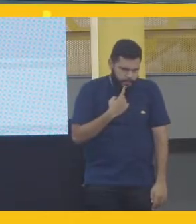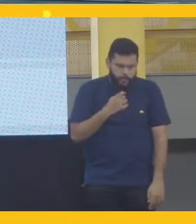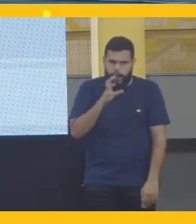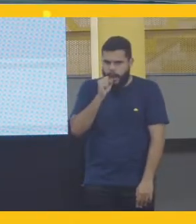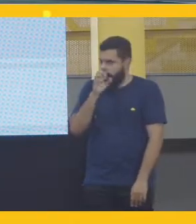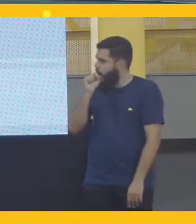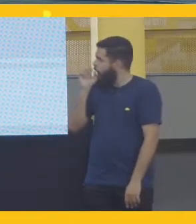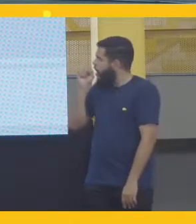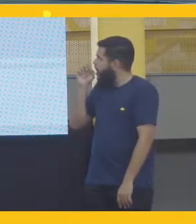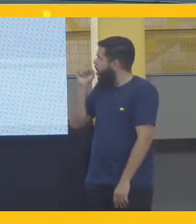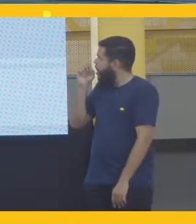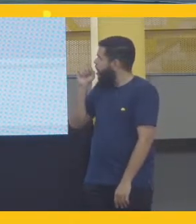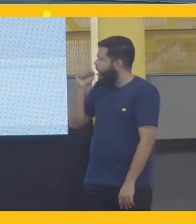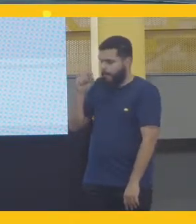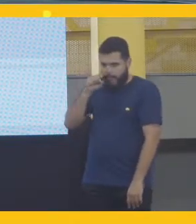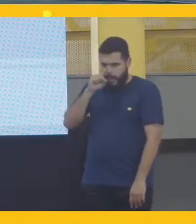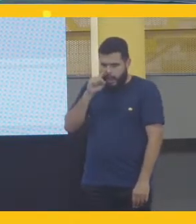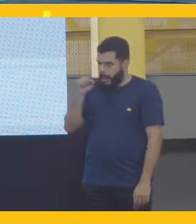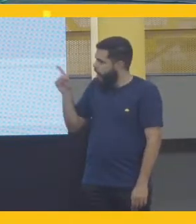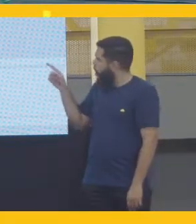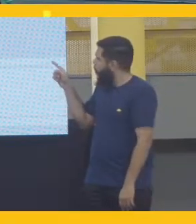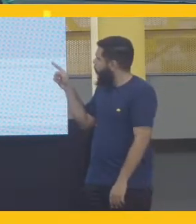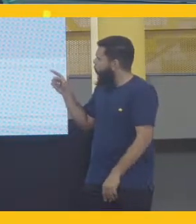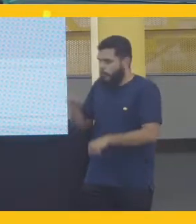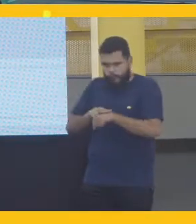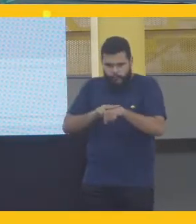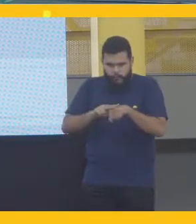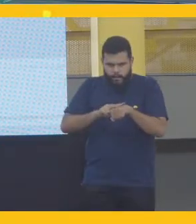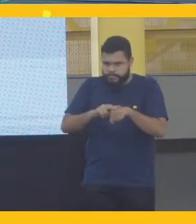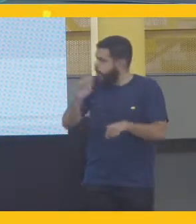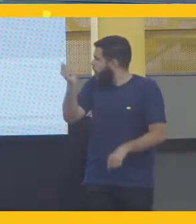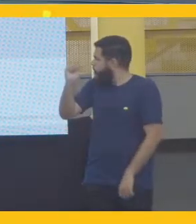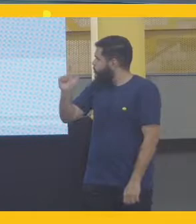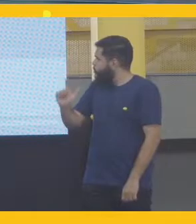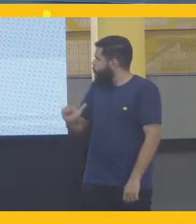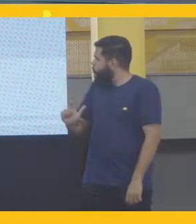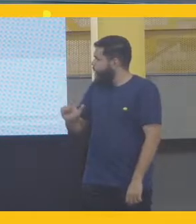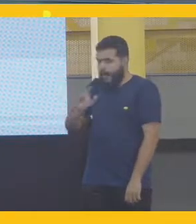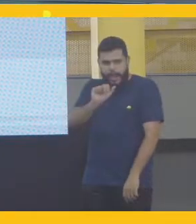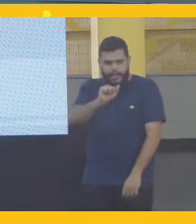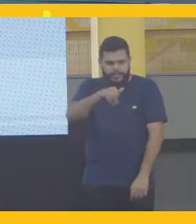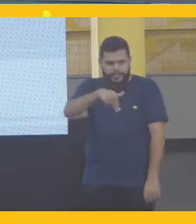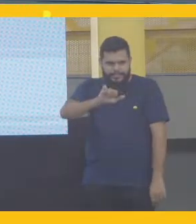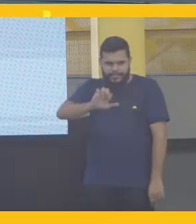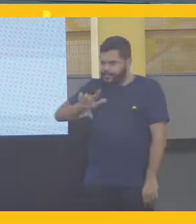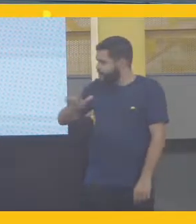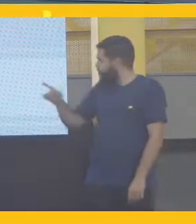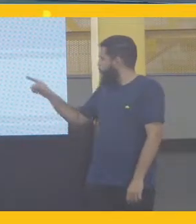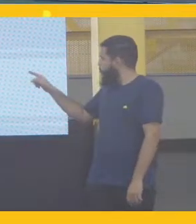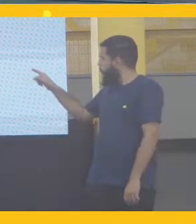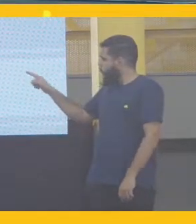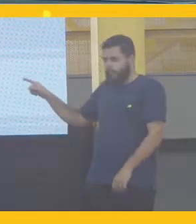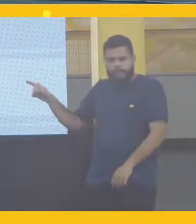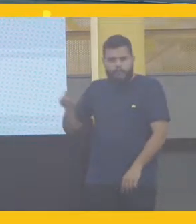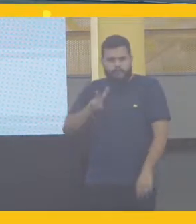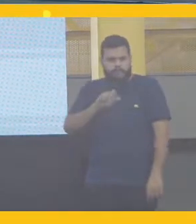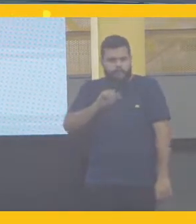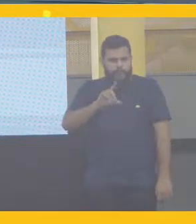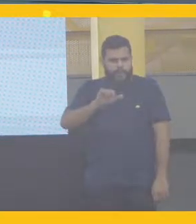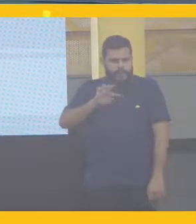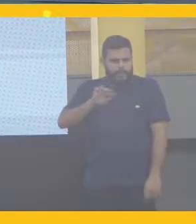laranja, amarelo, verde, azul, anil e violeta, não